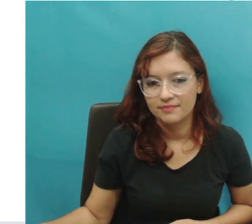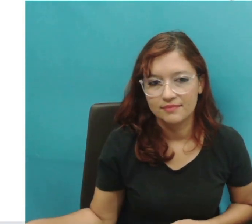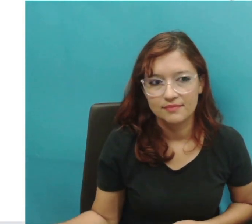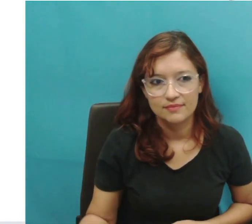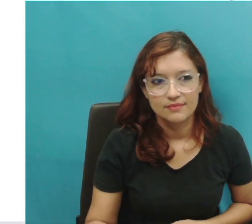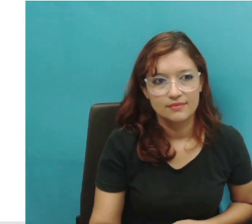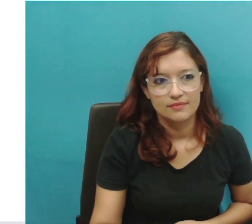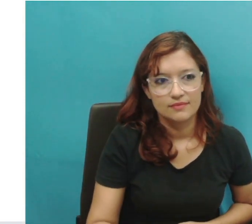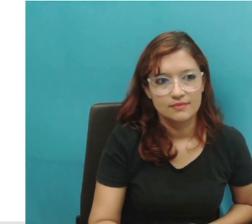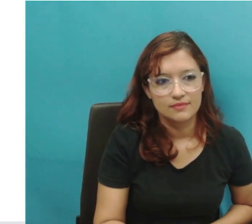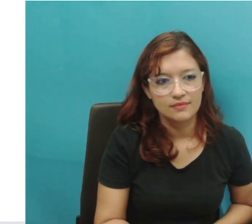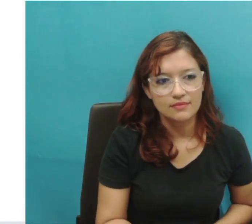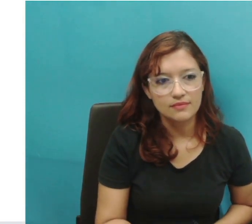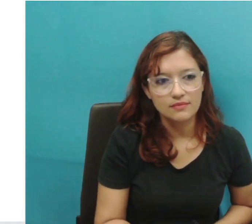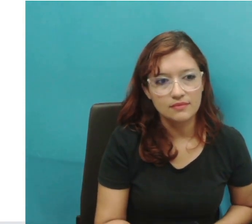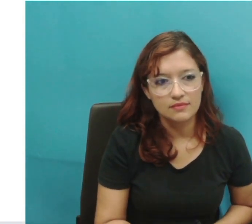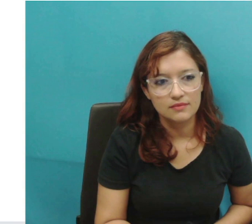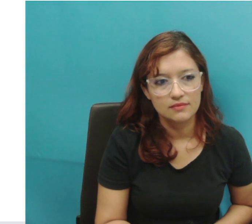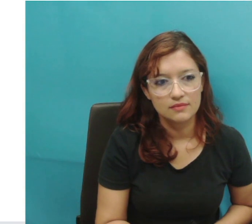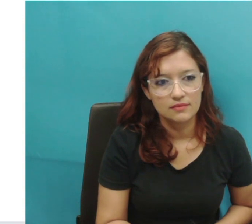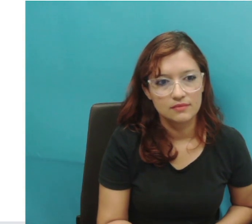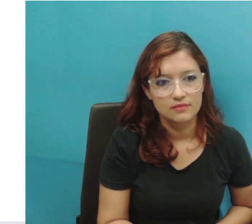esse.